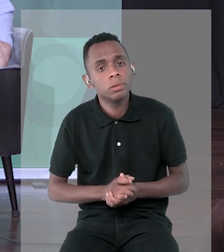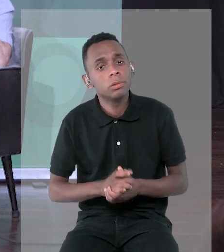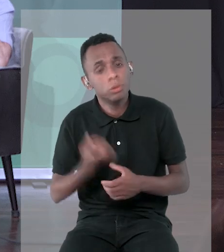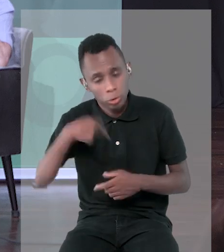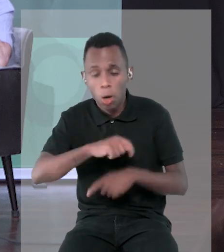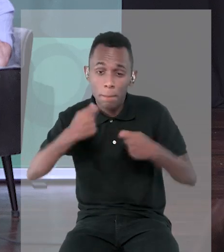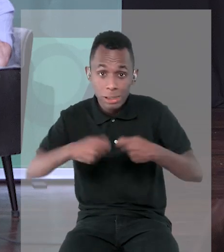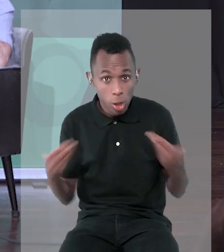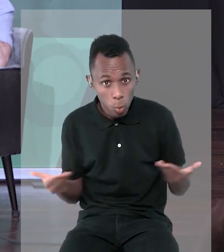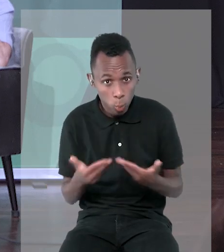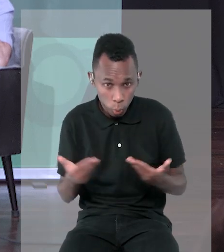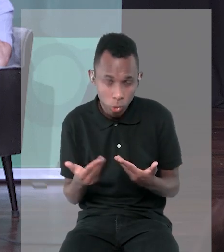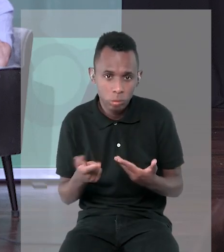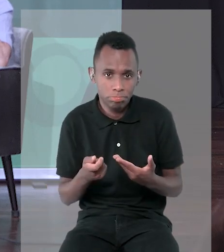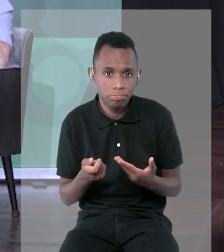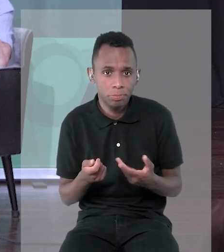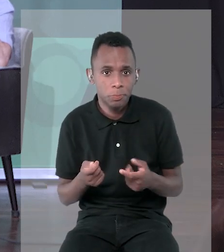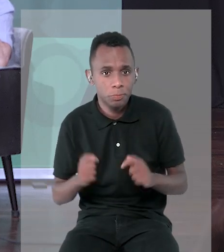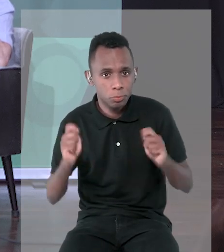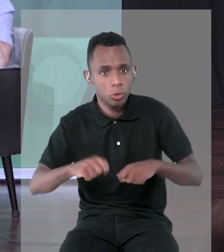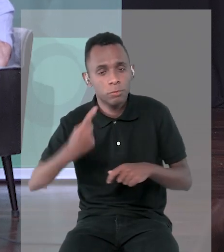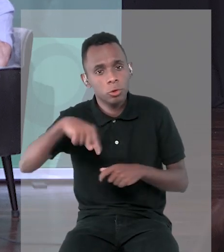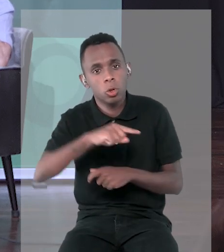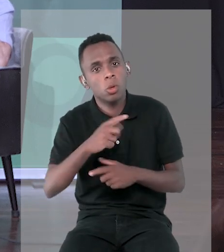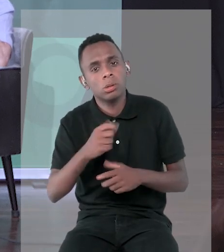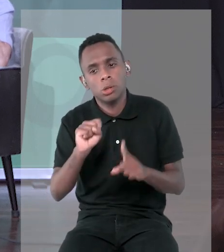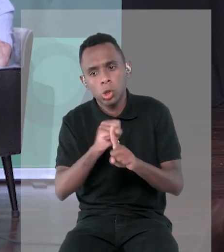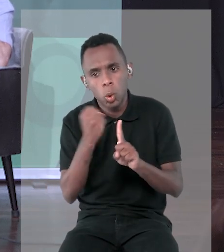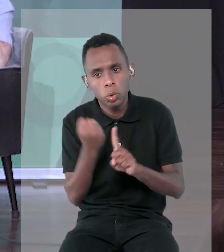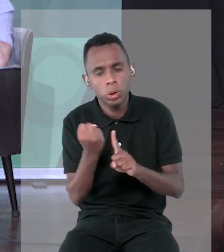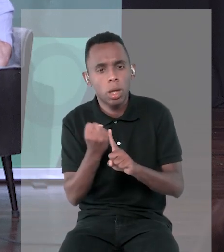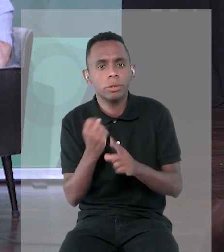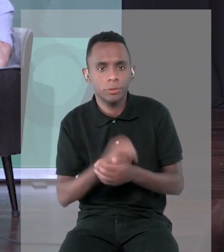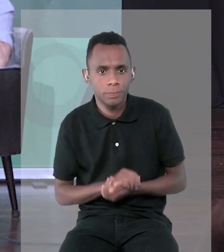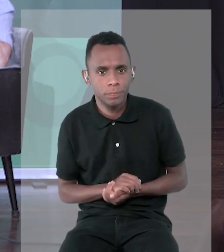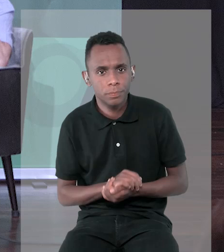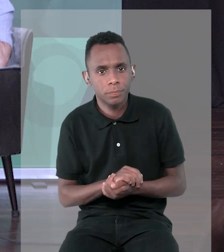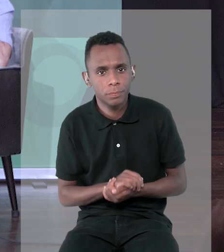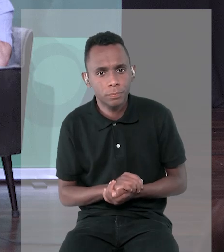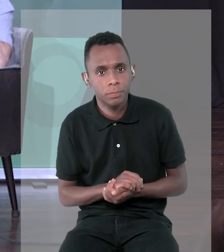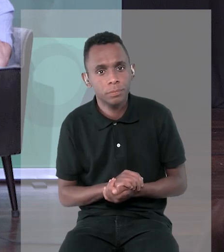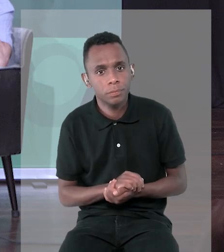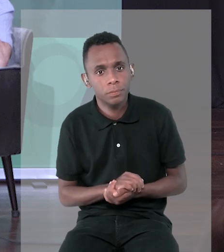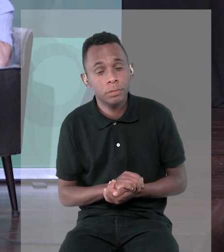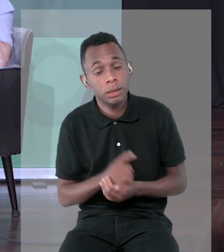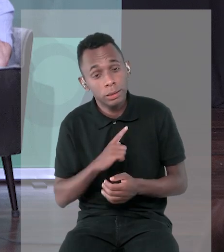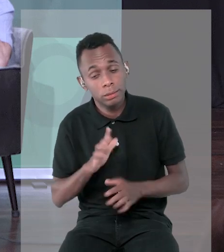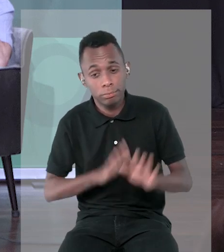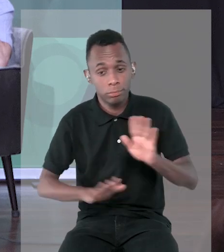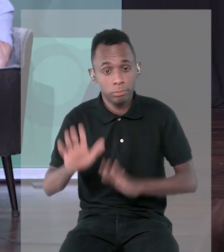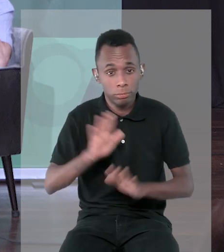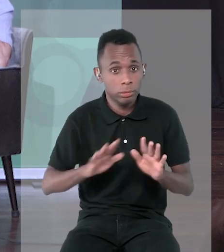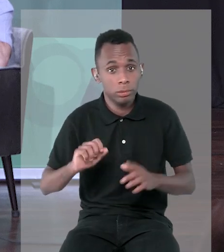nós precisamos hoje para poder manter nossa sociedade como ela é, né? Existe o risco de uma grande